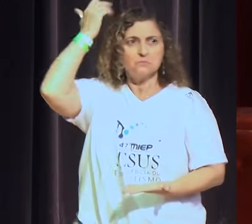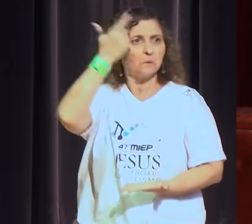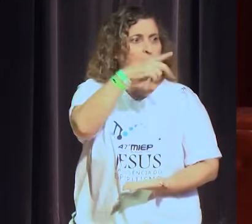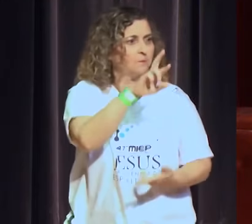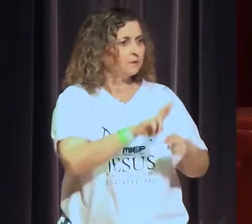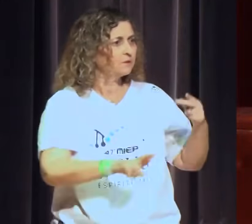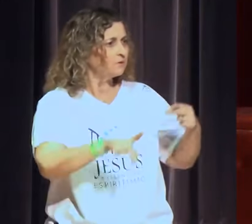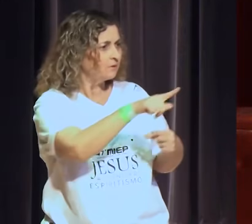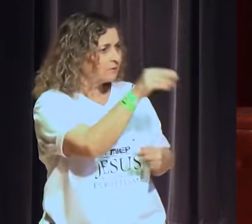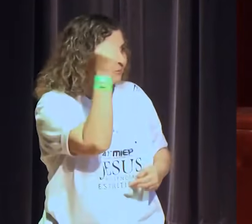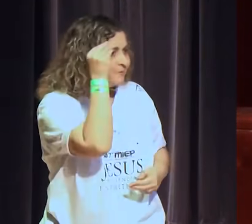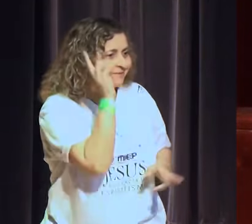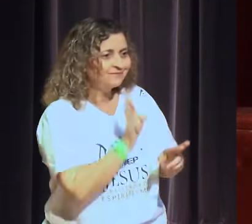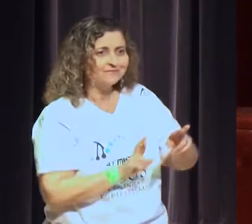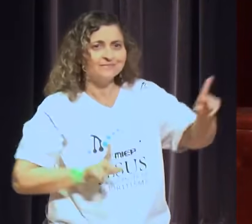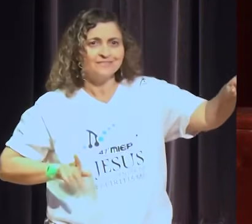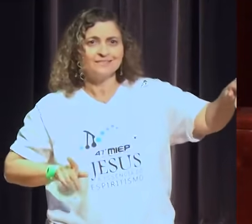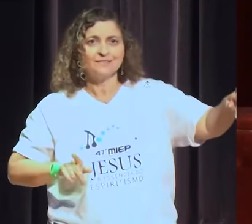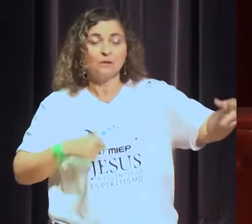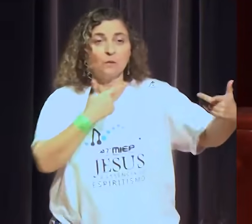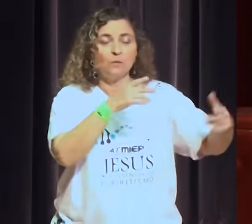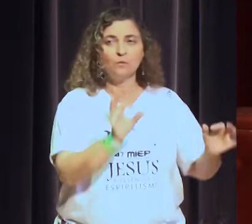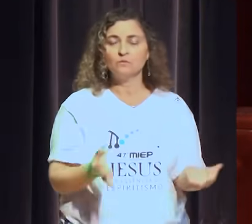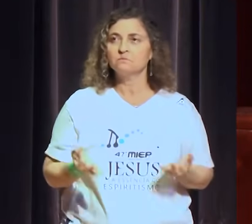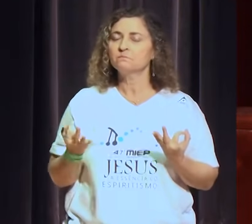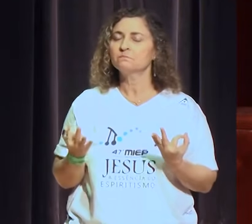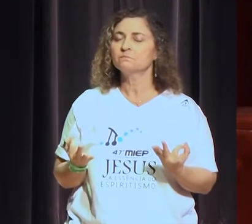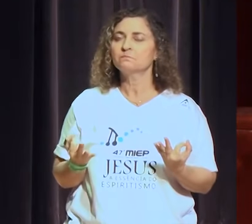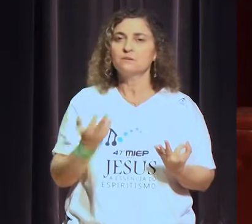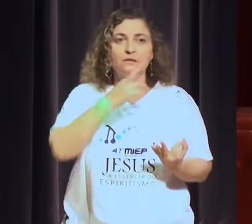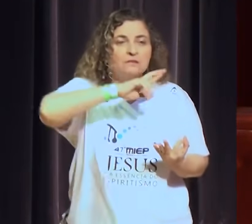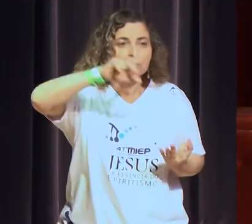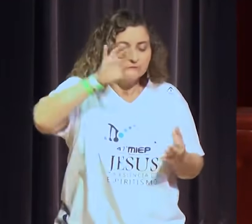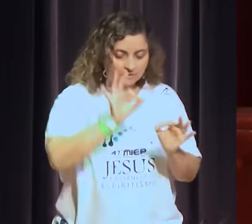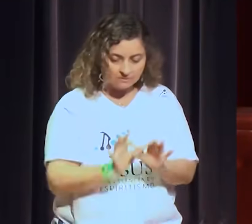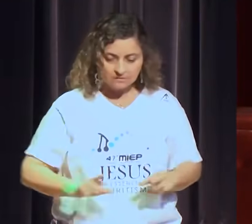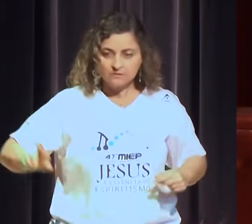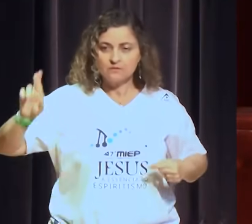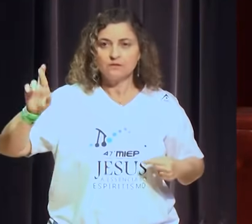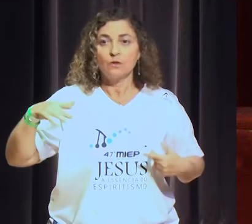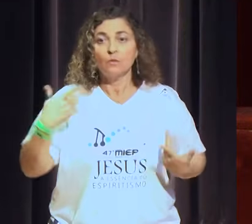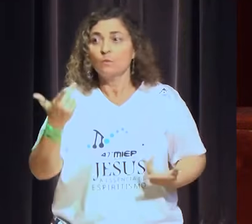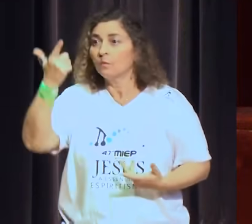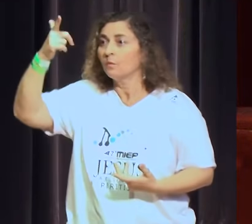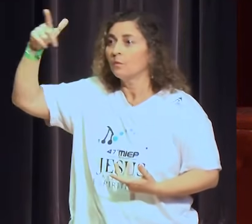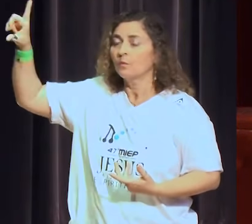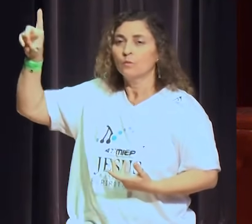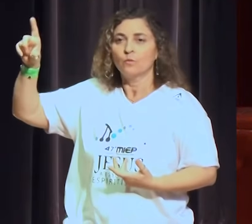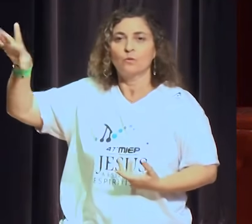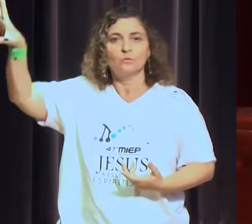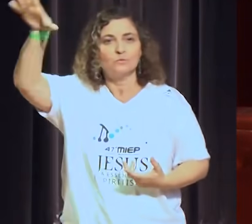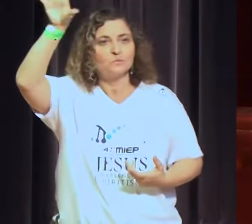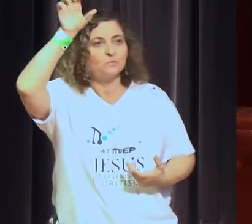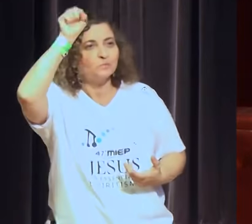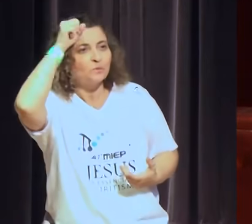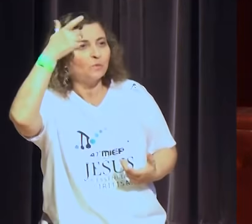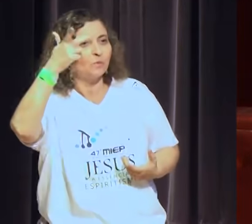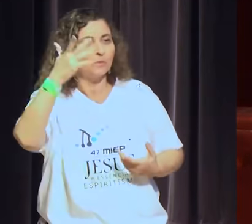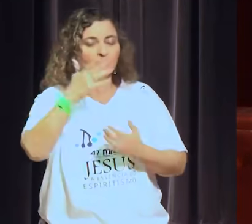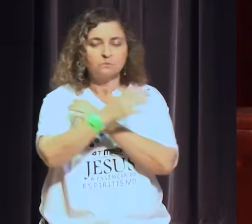A experiência religiosa do budista. A experiência religiosa do teosofista, do umbandista, do candomblé.